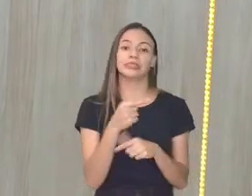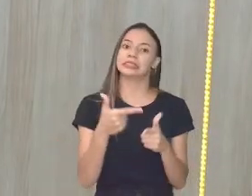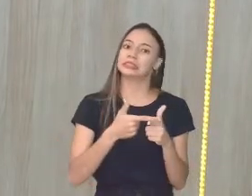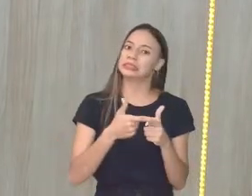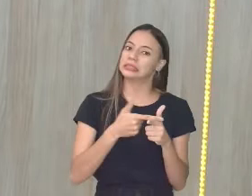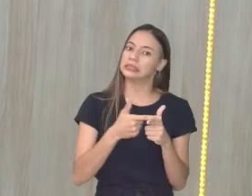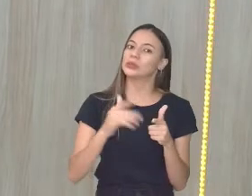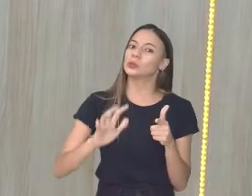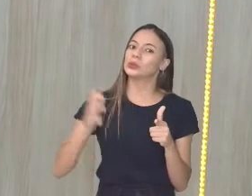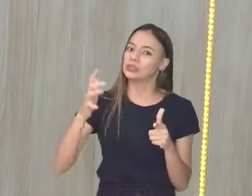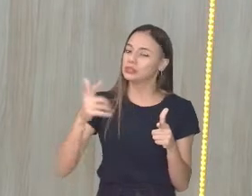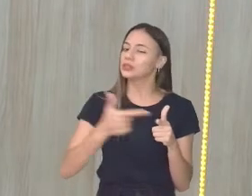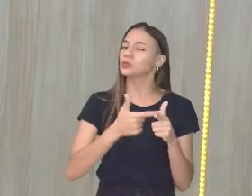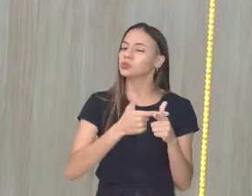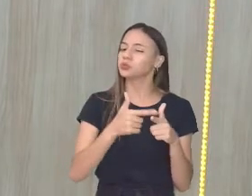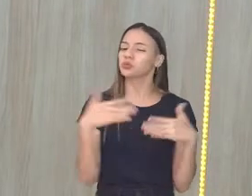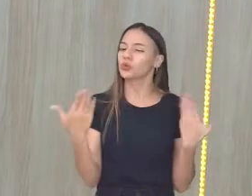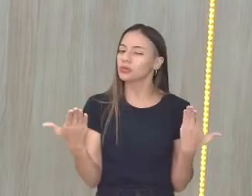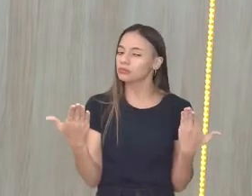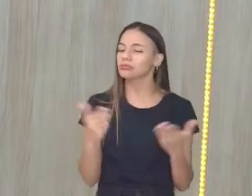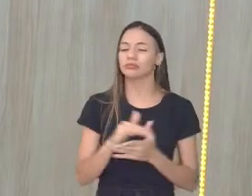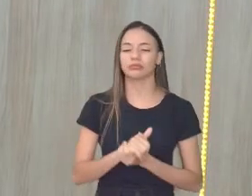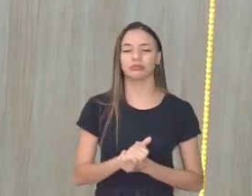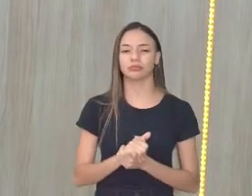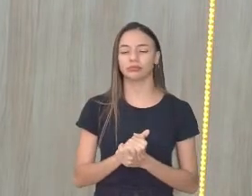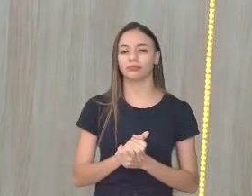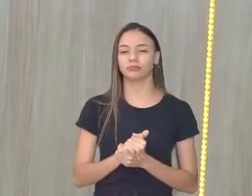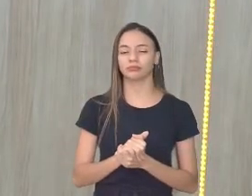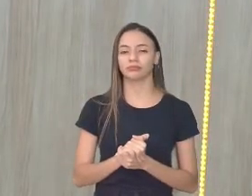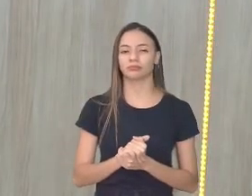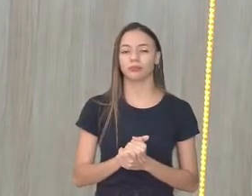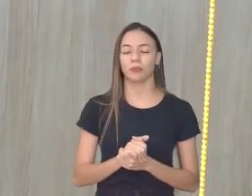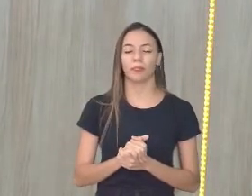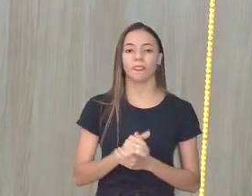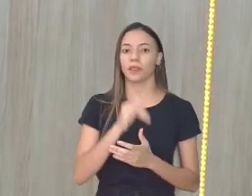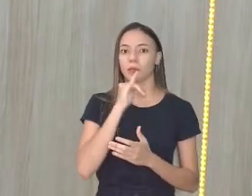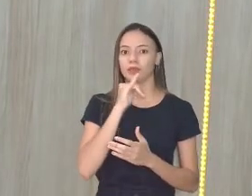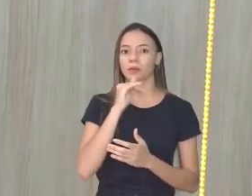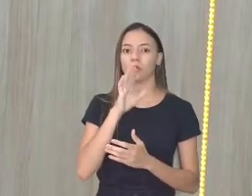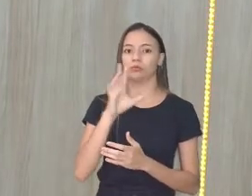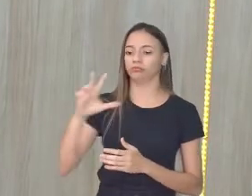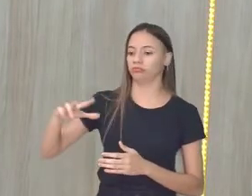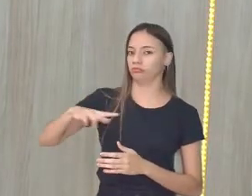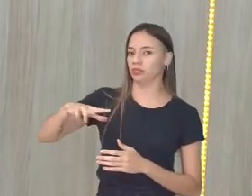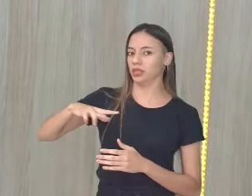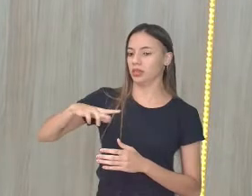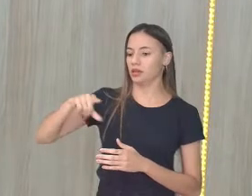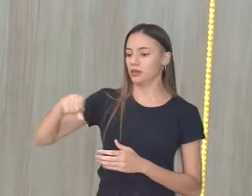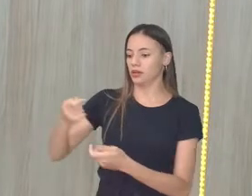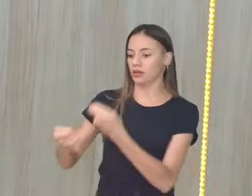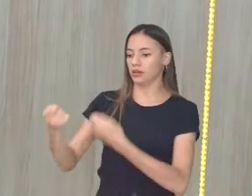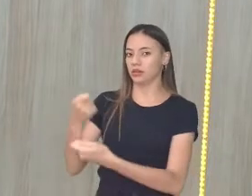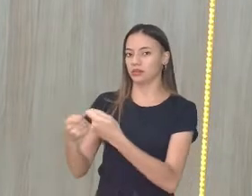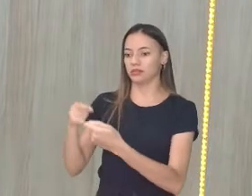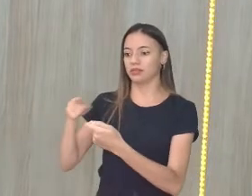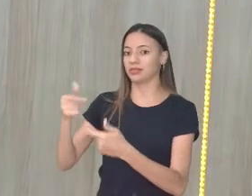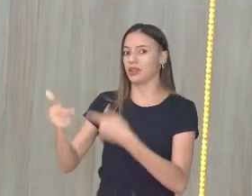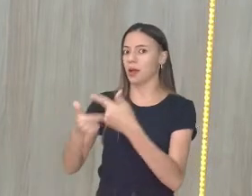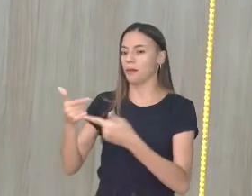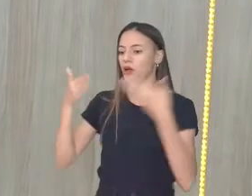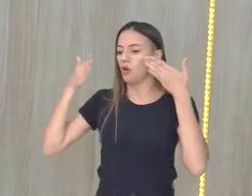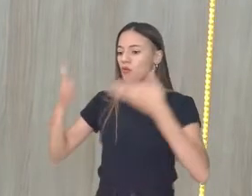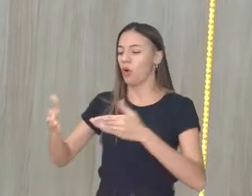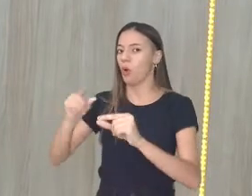problema pelo qual, né, como a iniciativa privada ela trabalha dentro da perspectiva